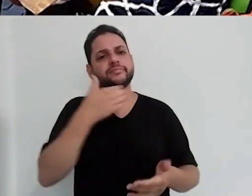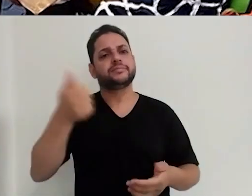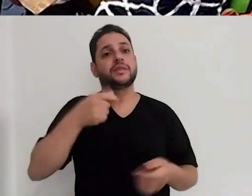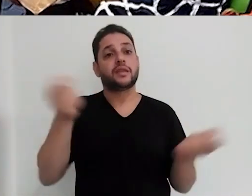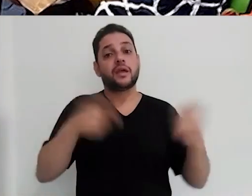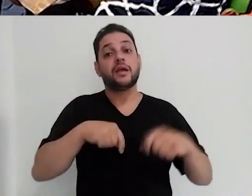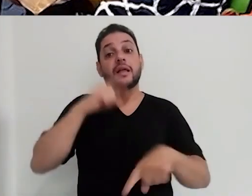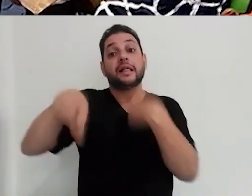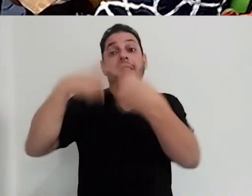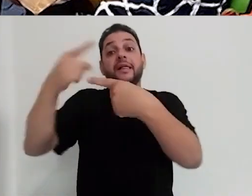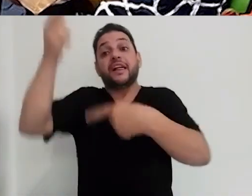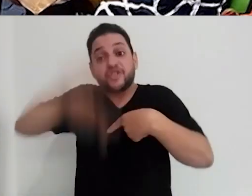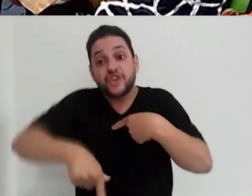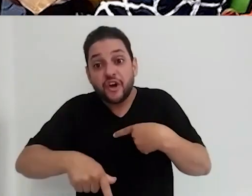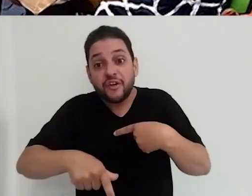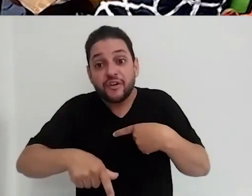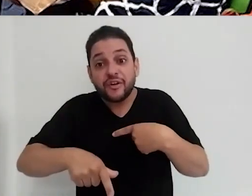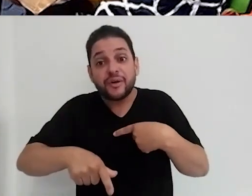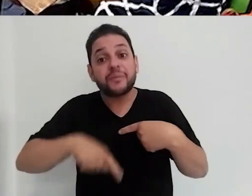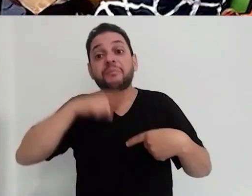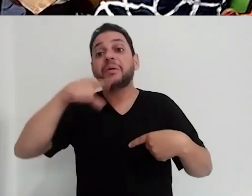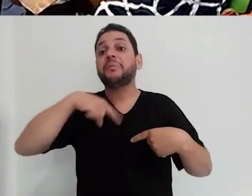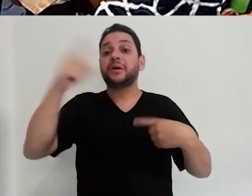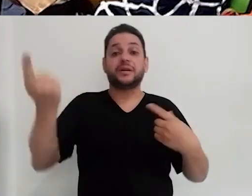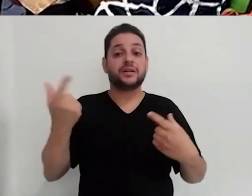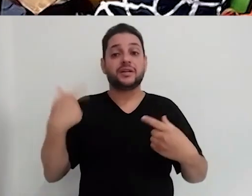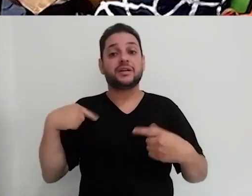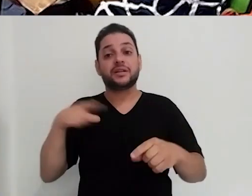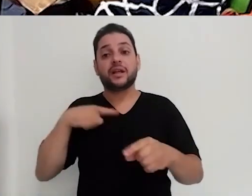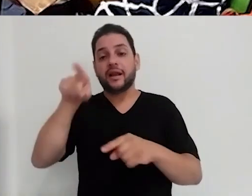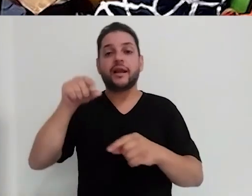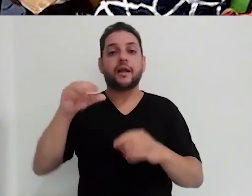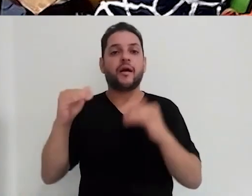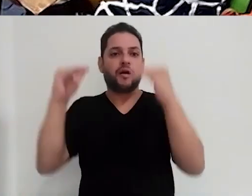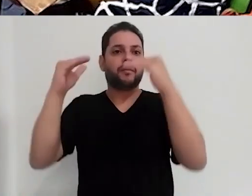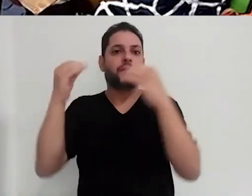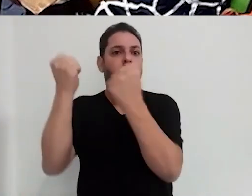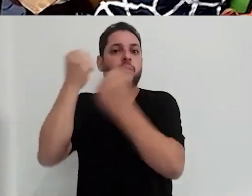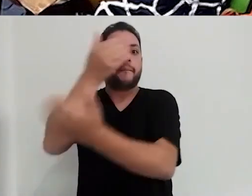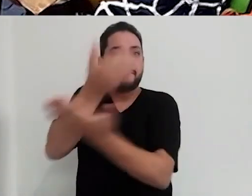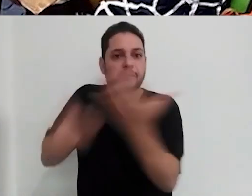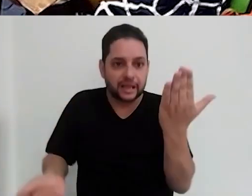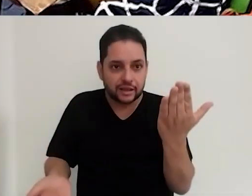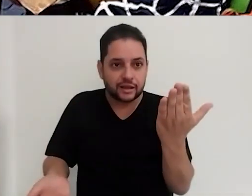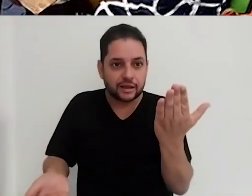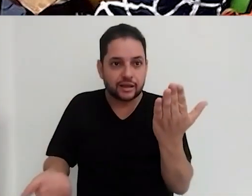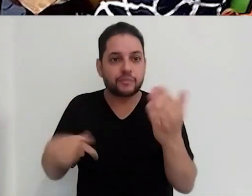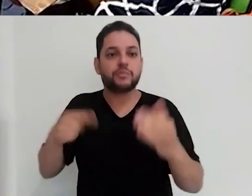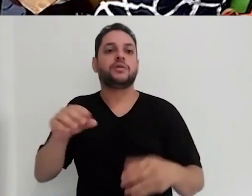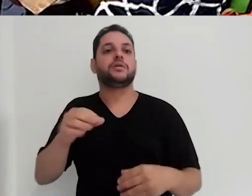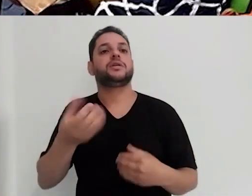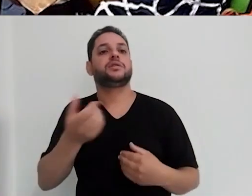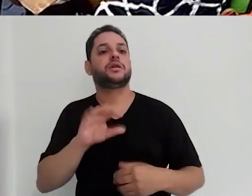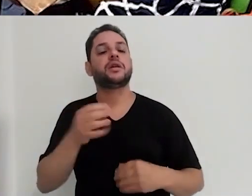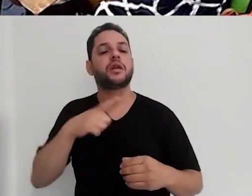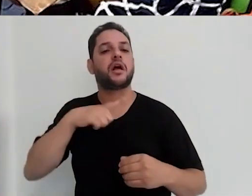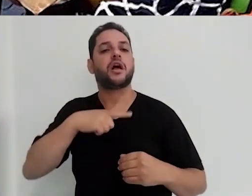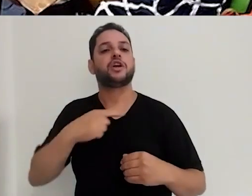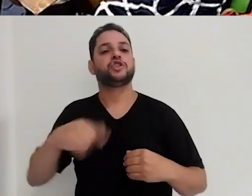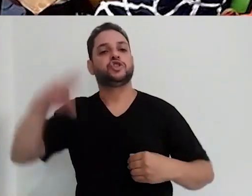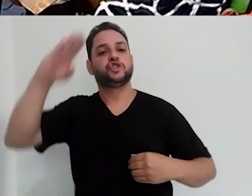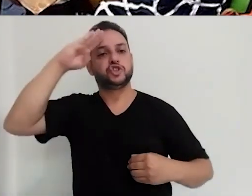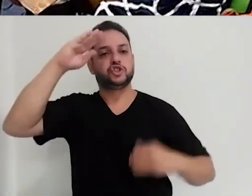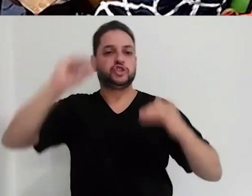de tentar isso outra vez. Fazer com que elas perdessem esse poder que é dado pela patente. Eu não vi essa discussão em